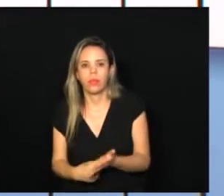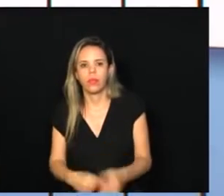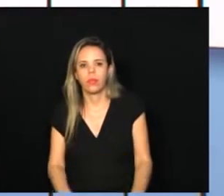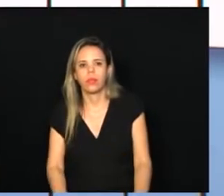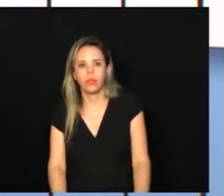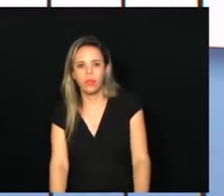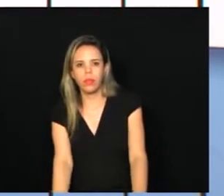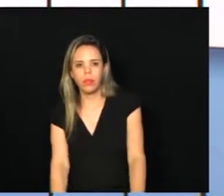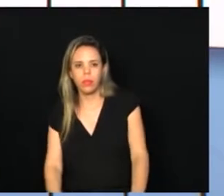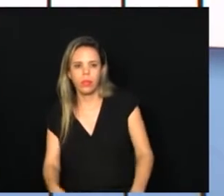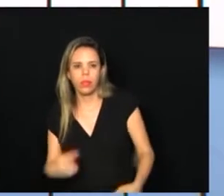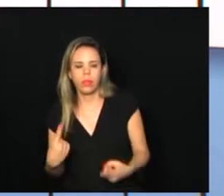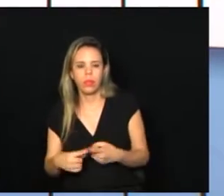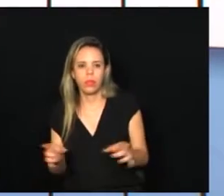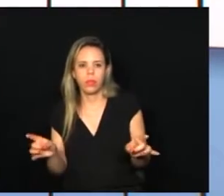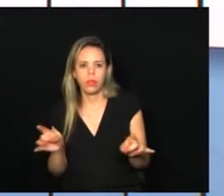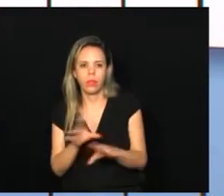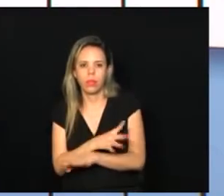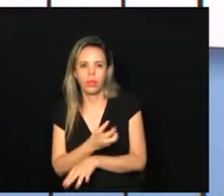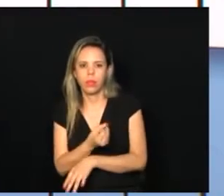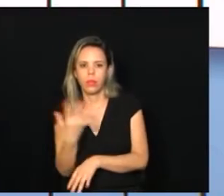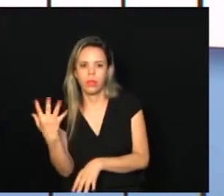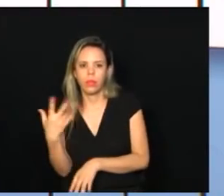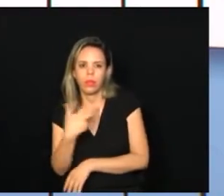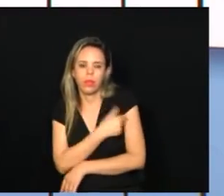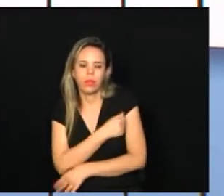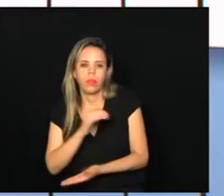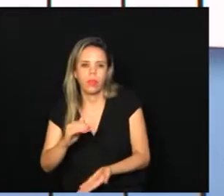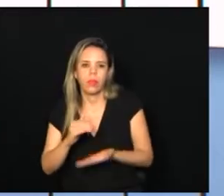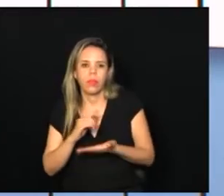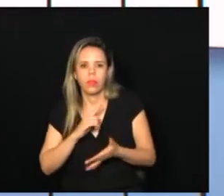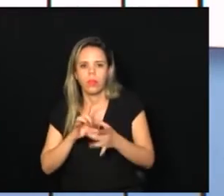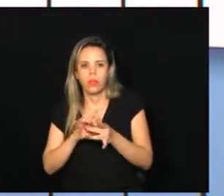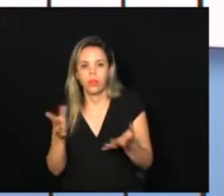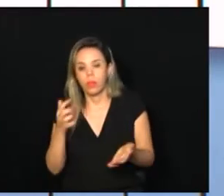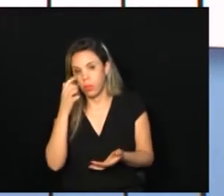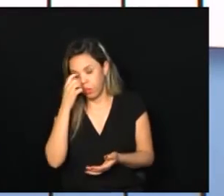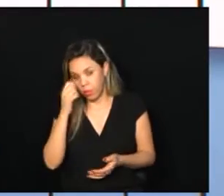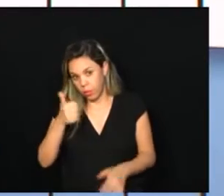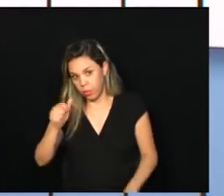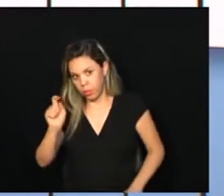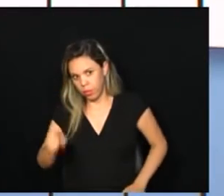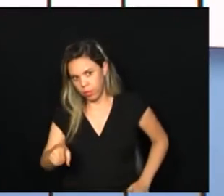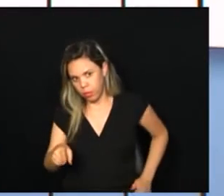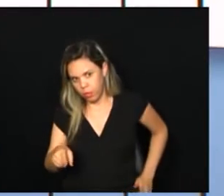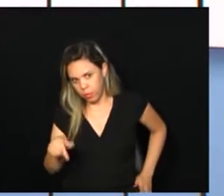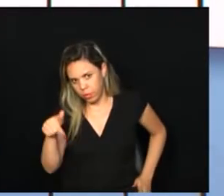agendamentos porque acabaram as doses. Nós tínhamos a disponibilização de